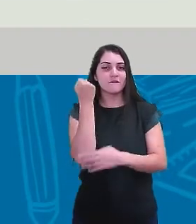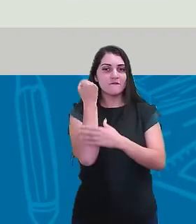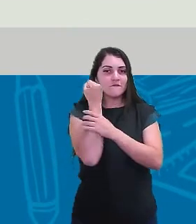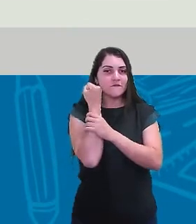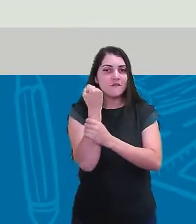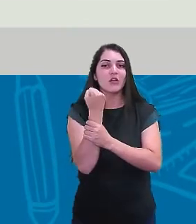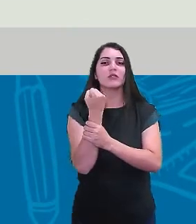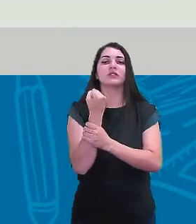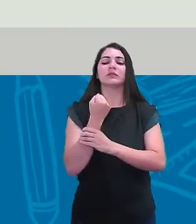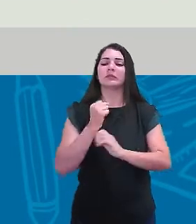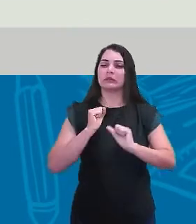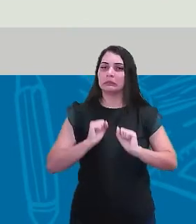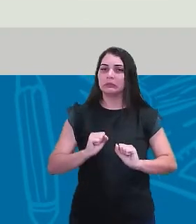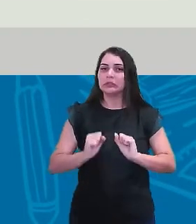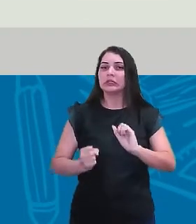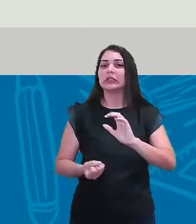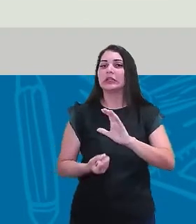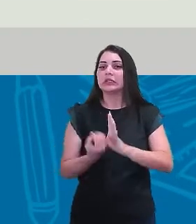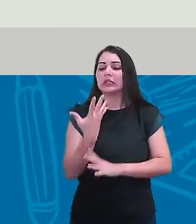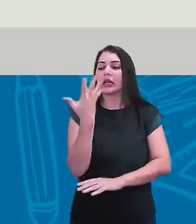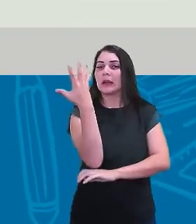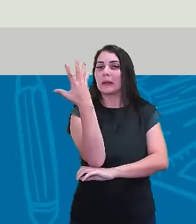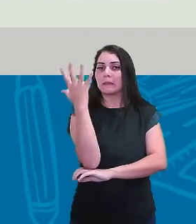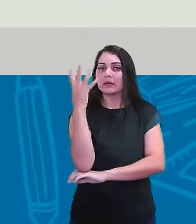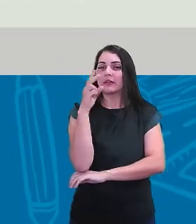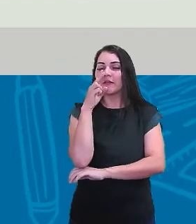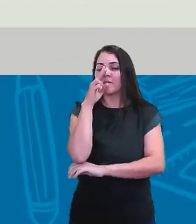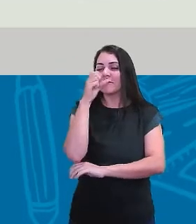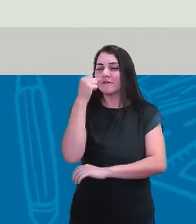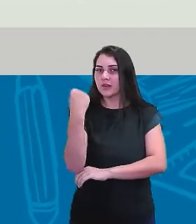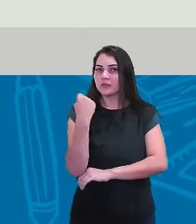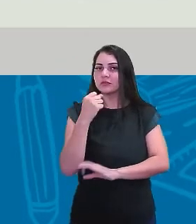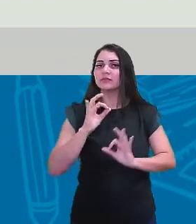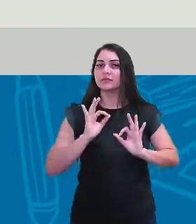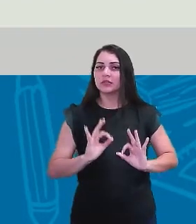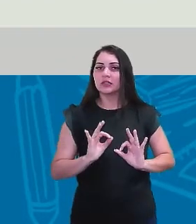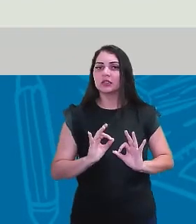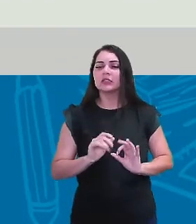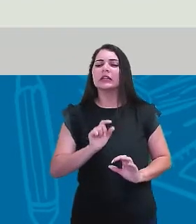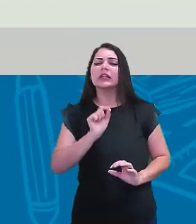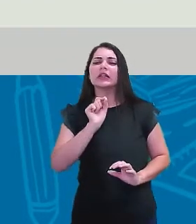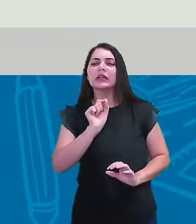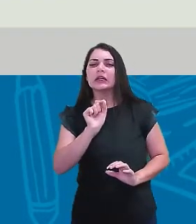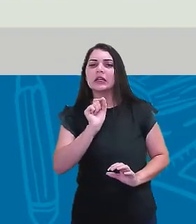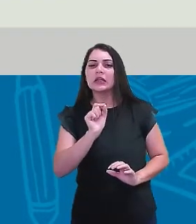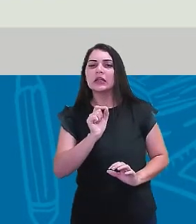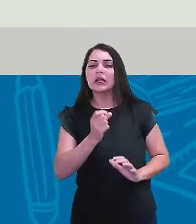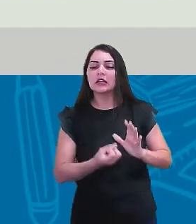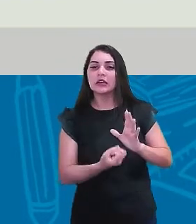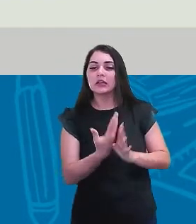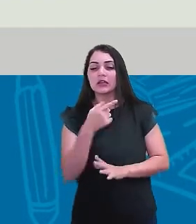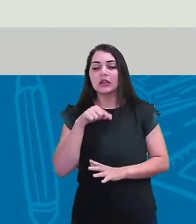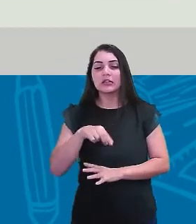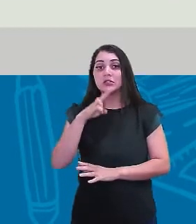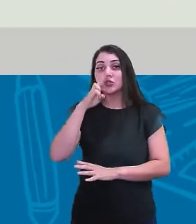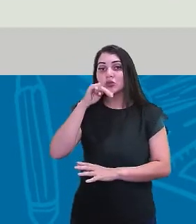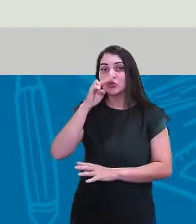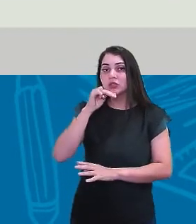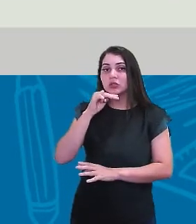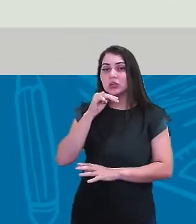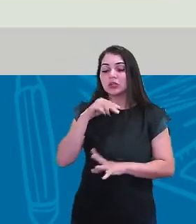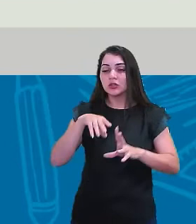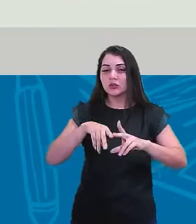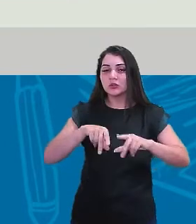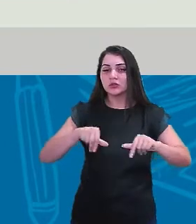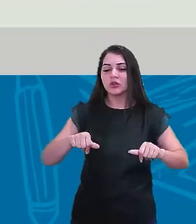poder produzir plantas fortes, certo? E quem é que produz esses nutrientes para esse solo? Né? Como a gente